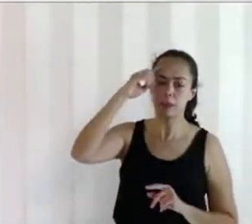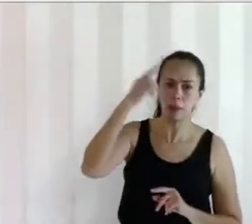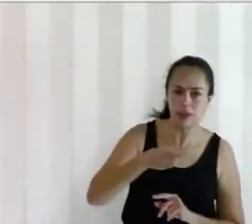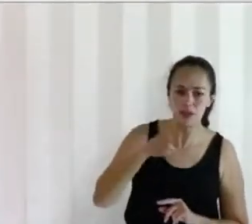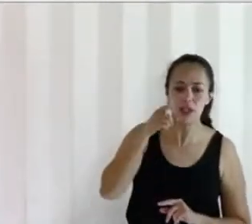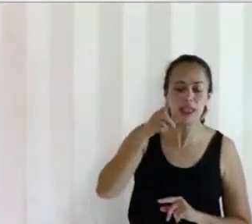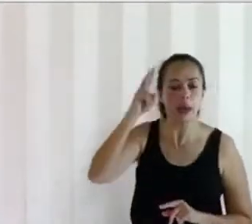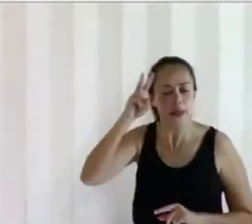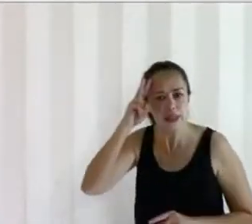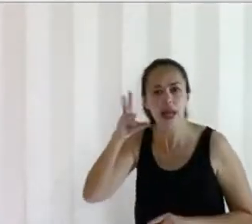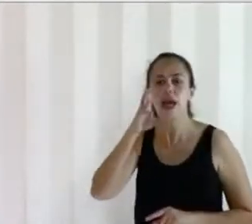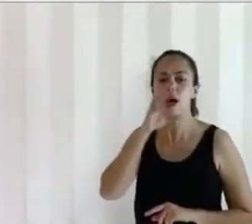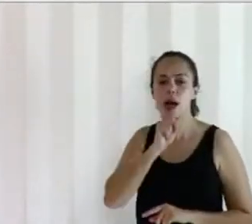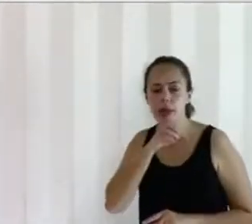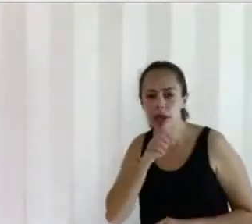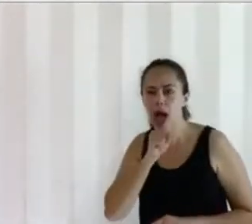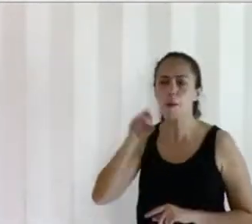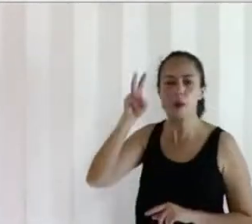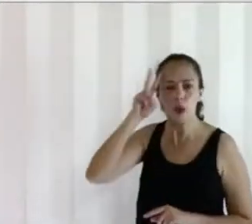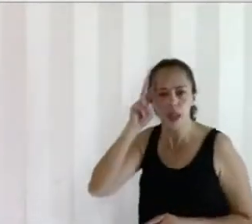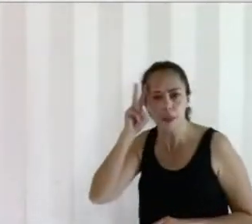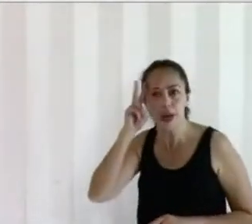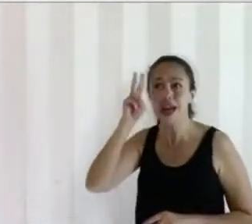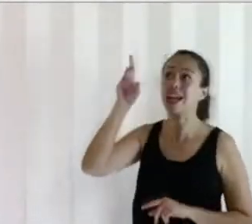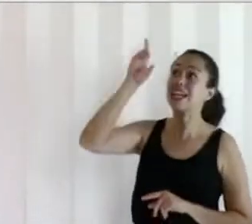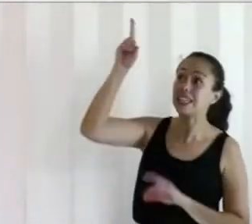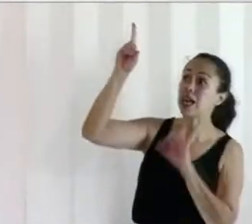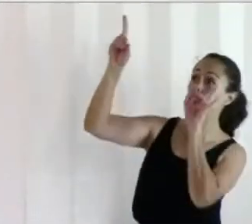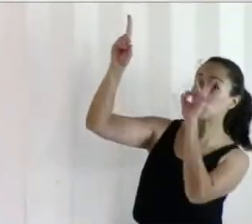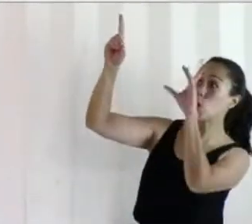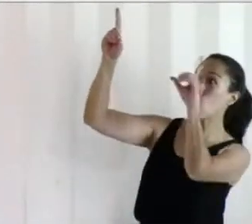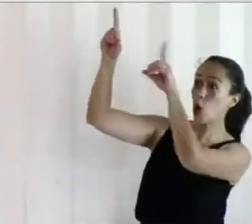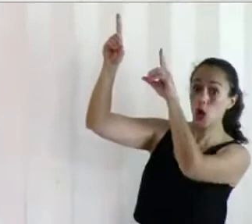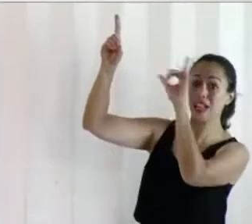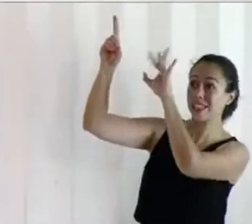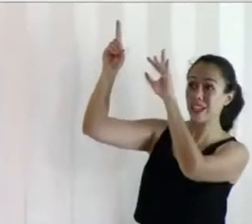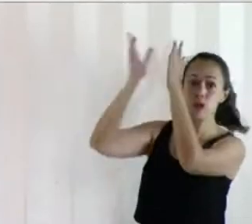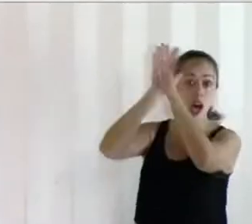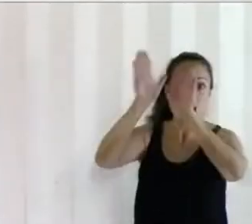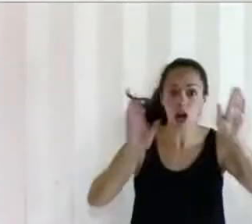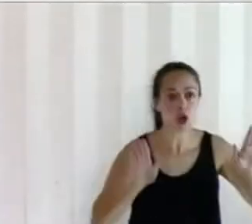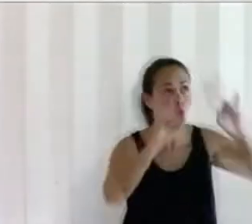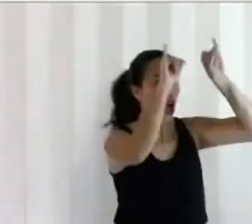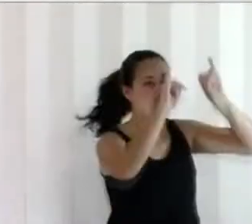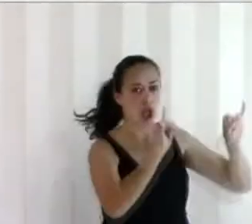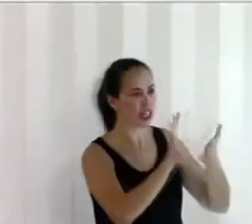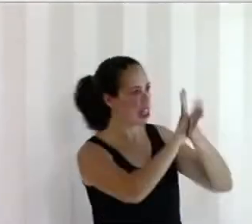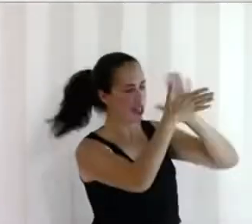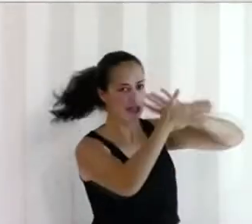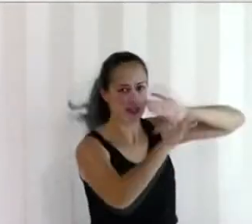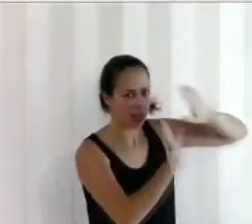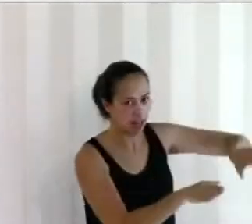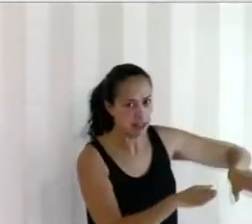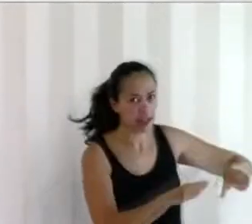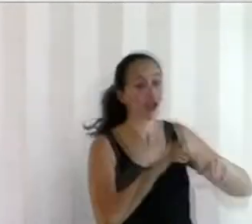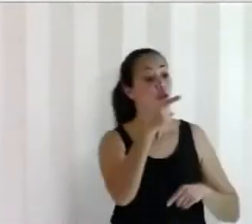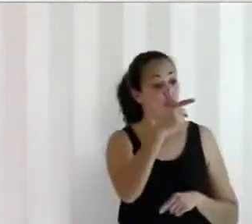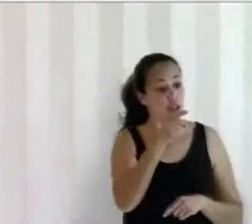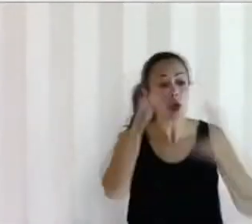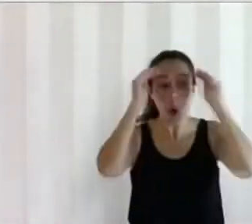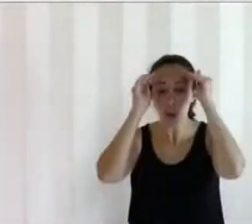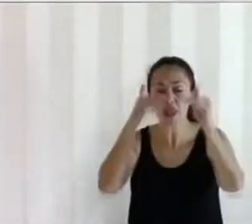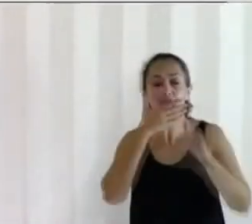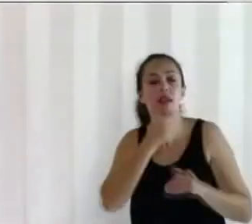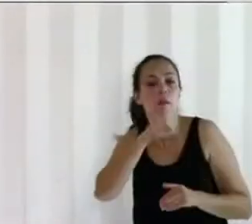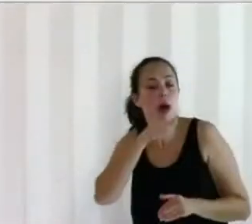do dia de sábado para o santificar, honra o teu pai e a tua mãe para que se prolonguem os dias na terra,